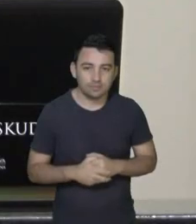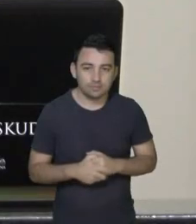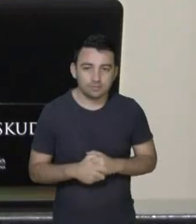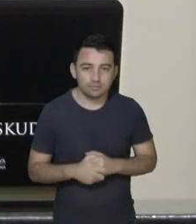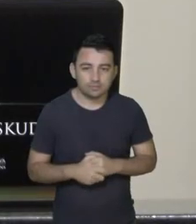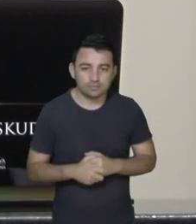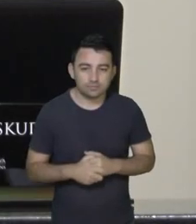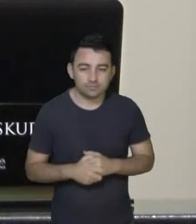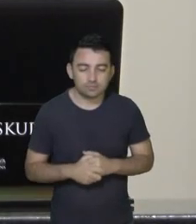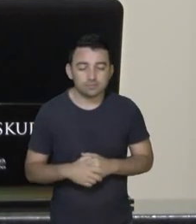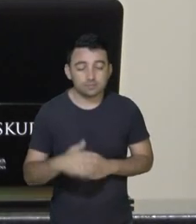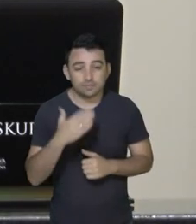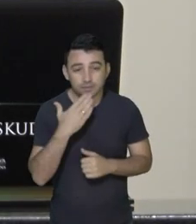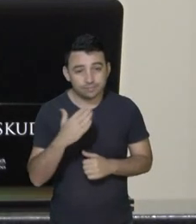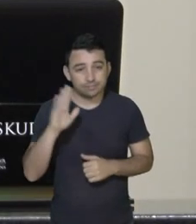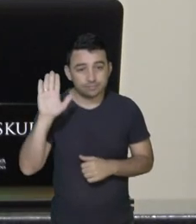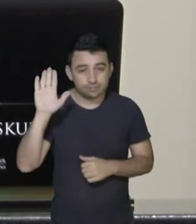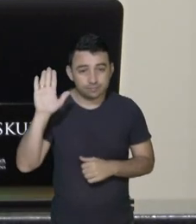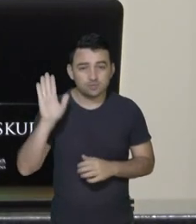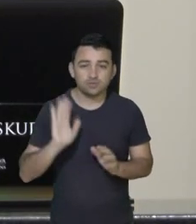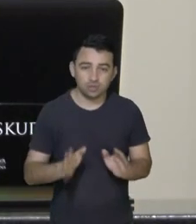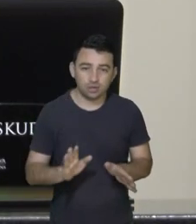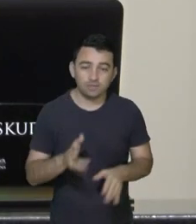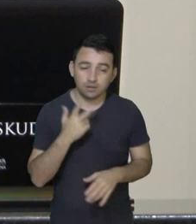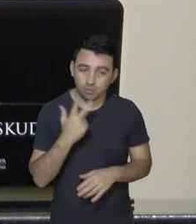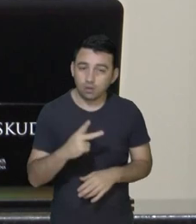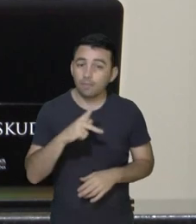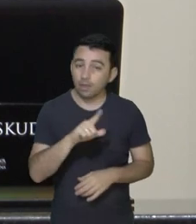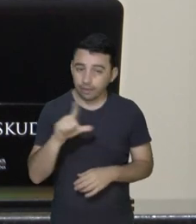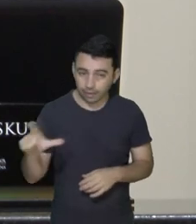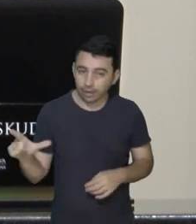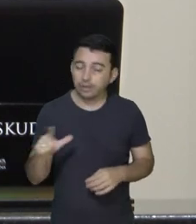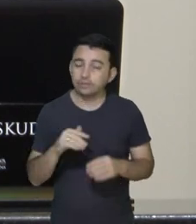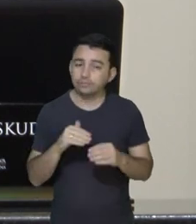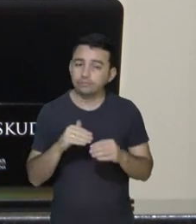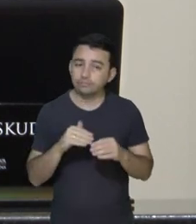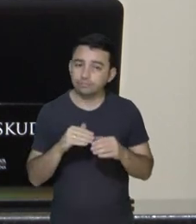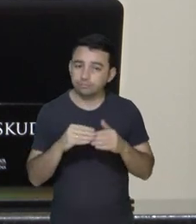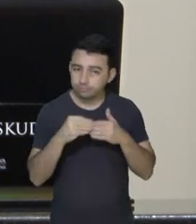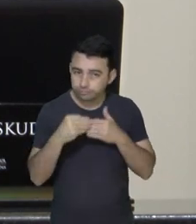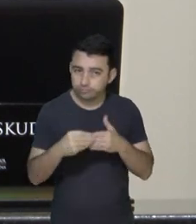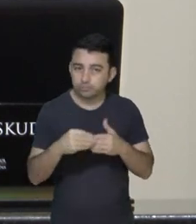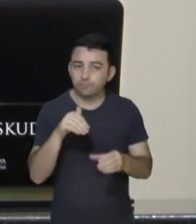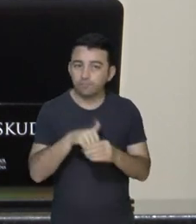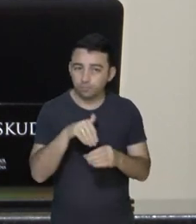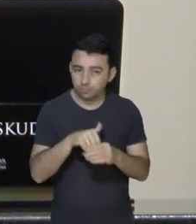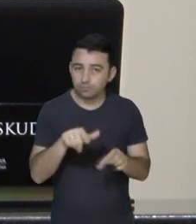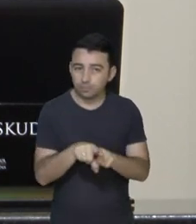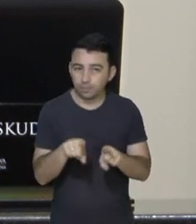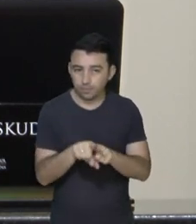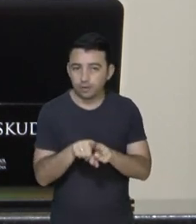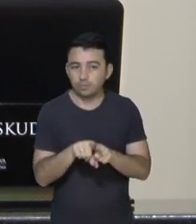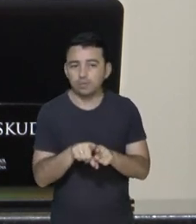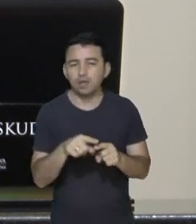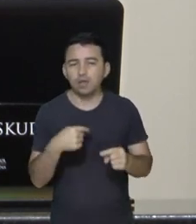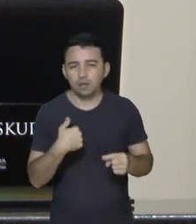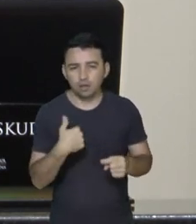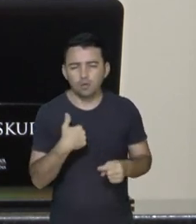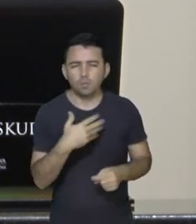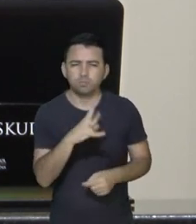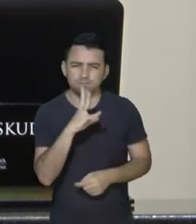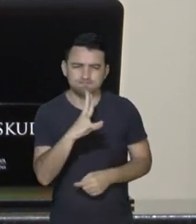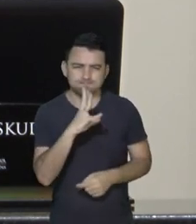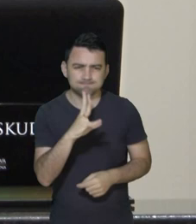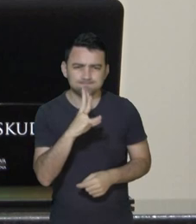Eu pedi pela ordem, já foi dito que o PL acompanha essa votação. Eu tenho e conheço